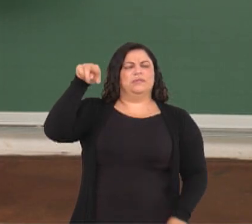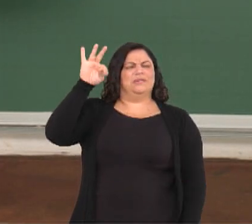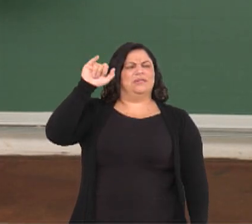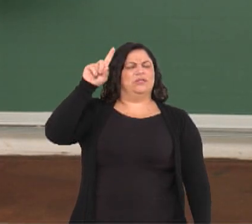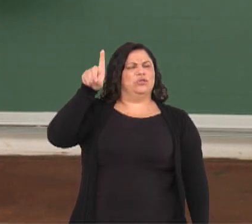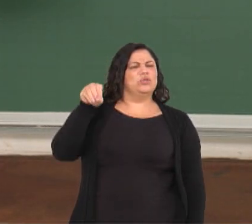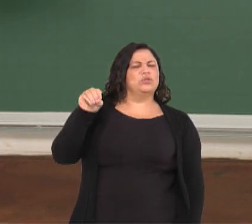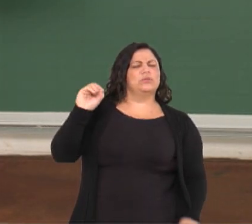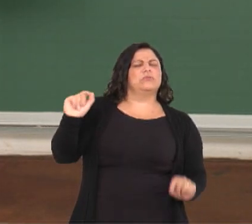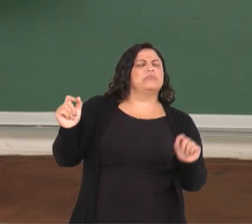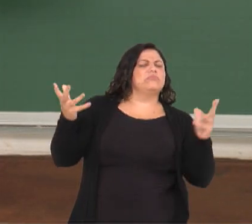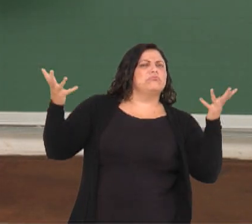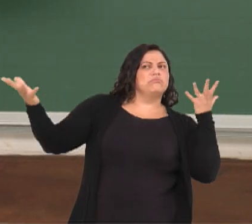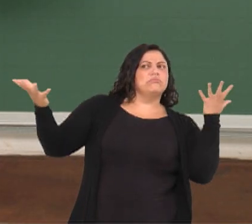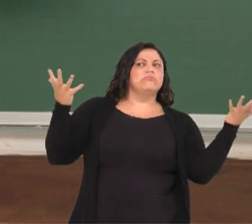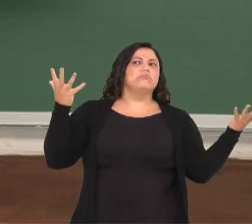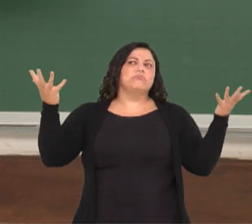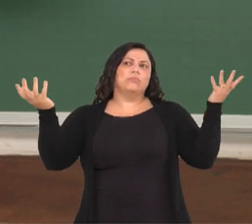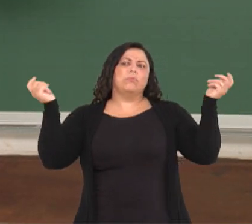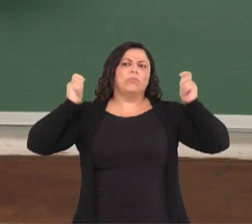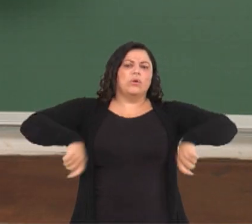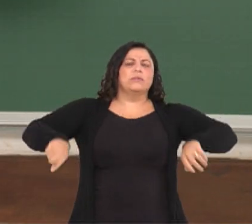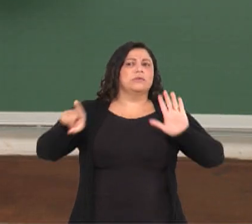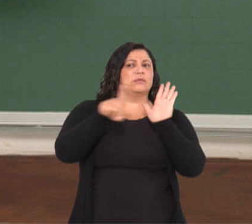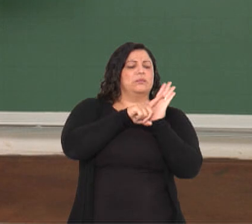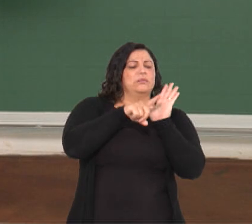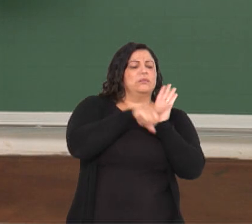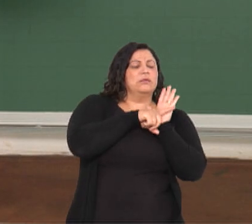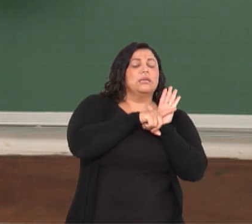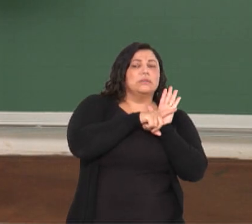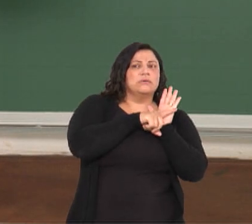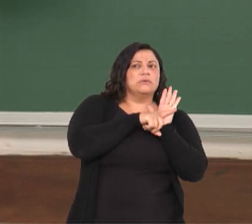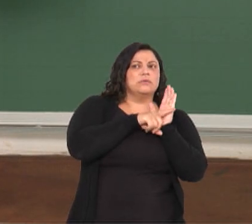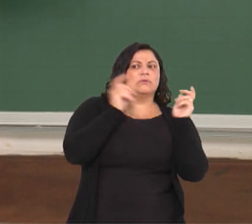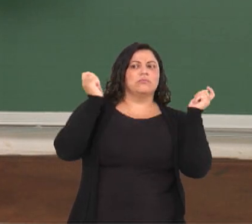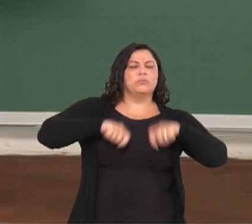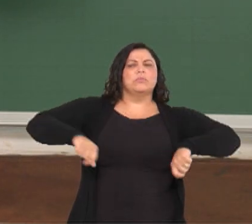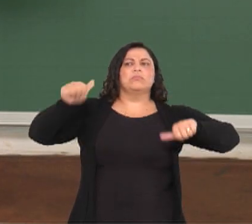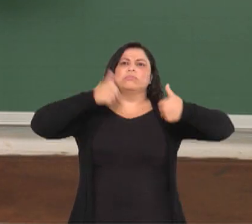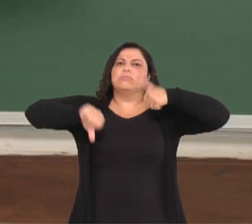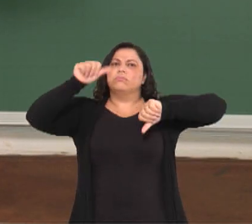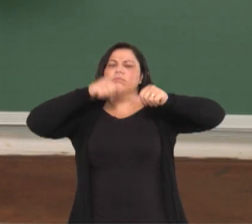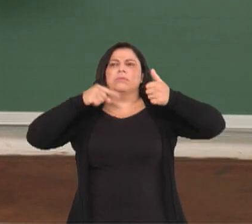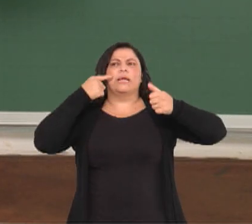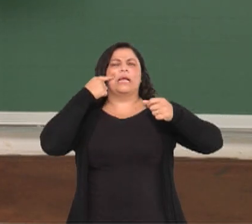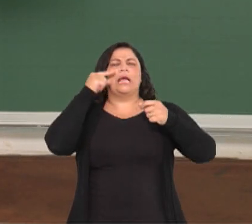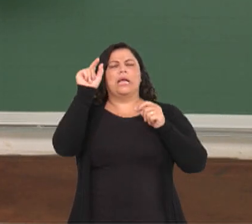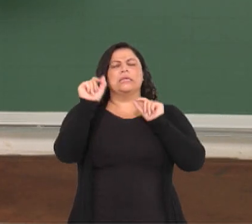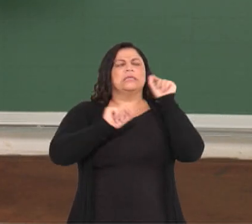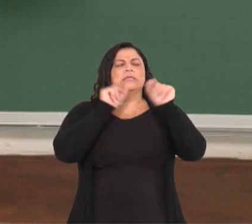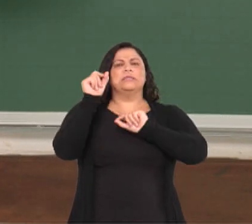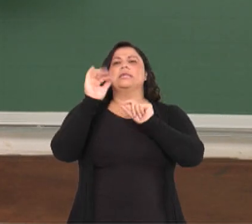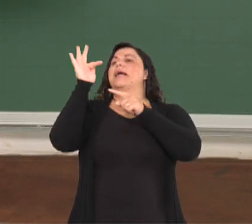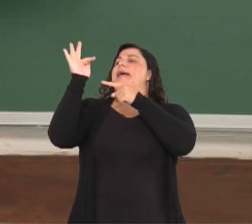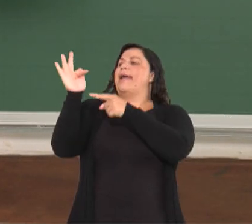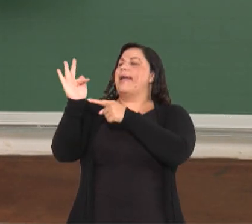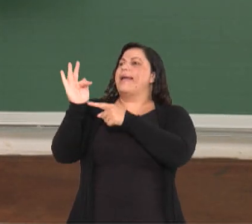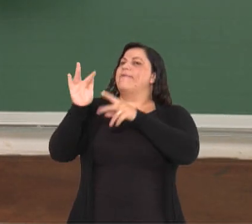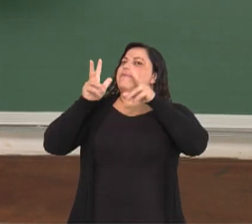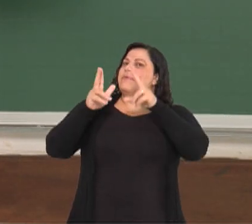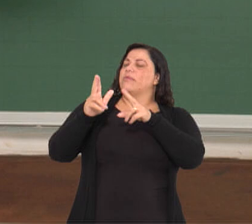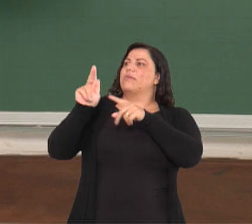porque pode ser que a carga seja negativa. Então, se você for analisar a equação F igual Q vezes